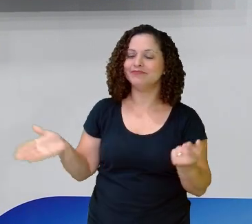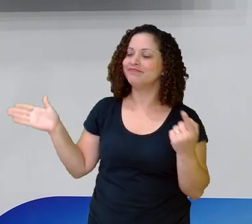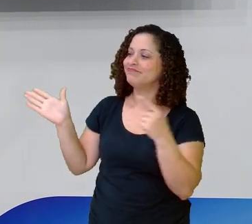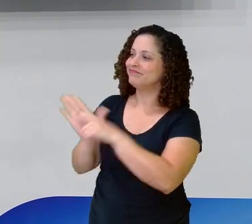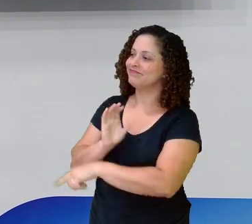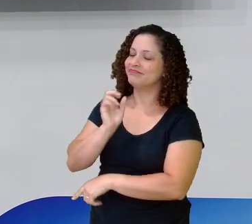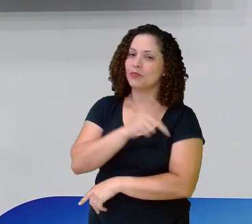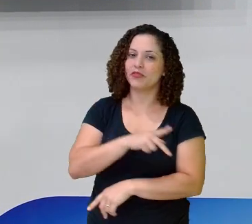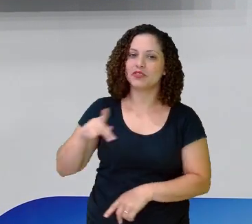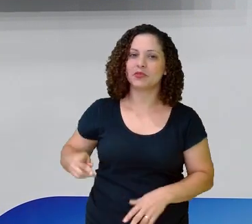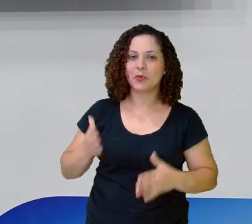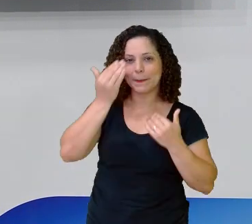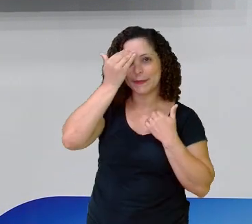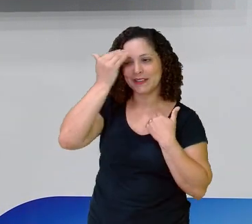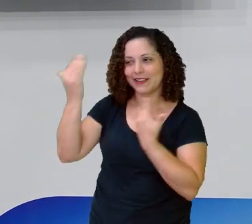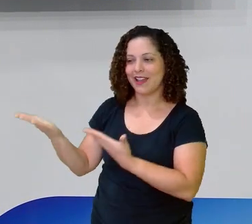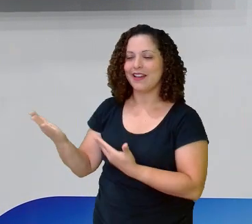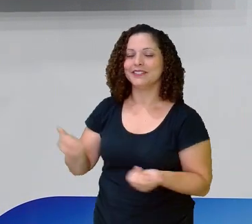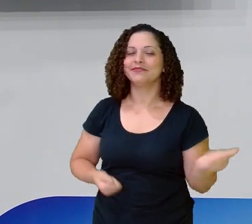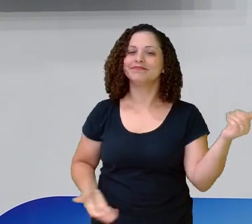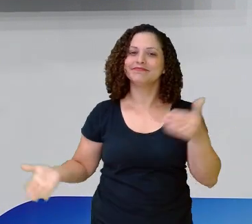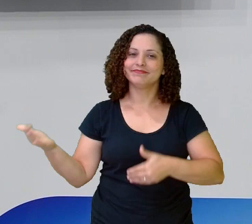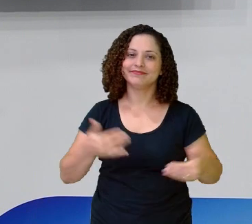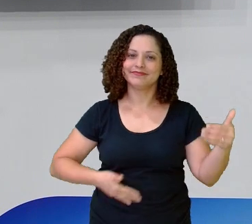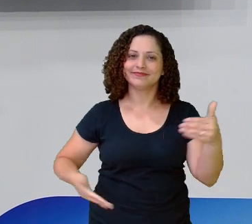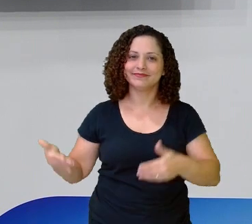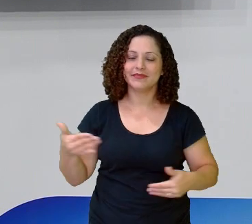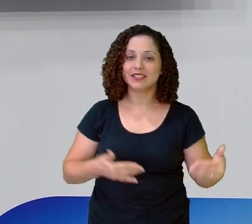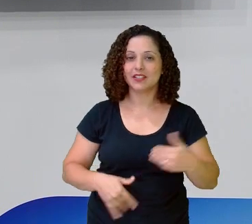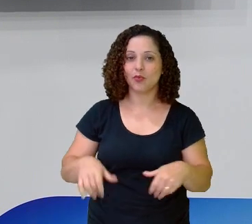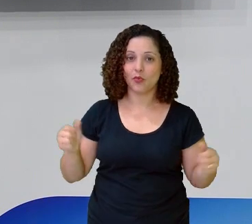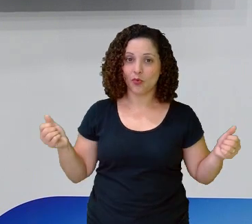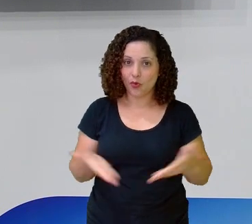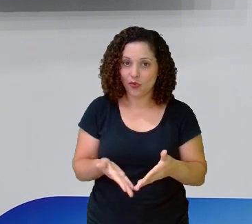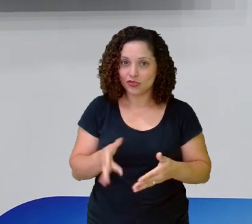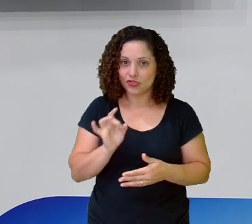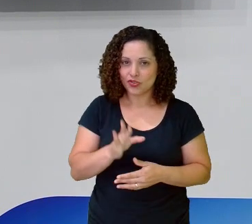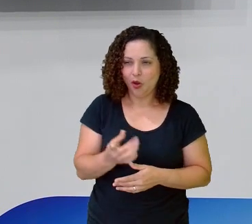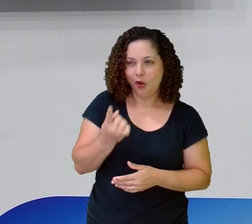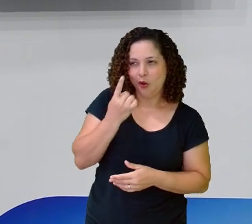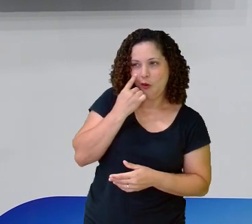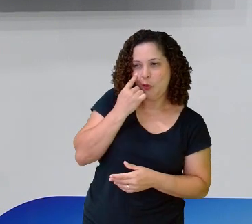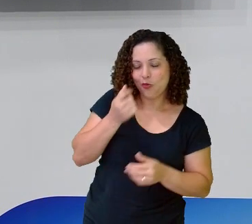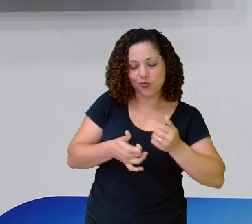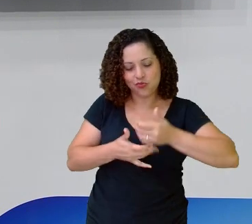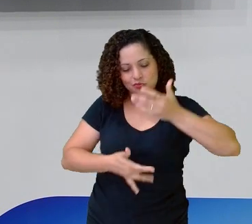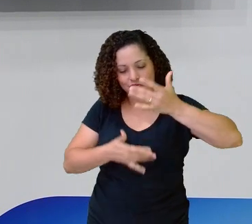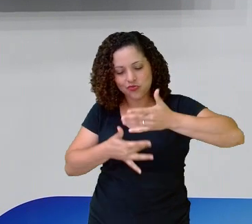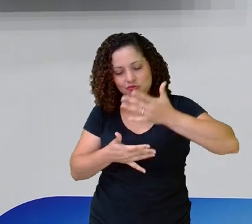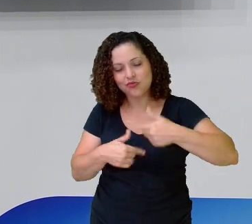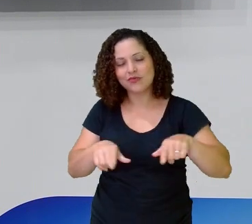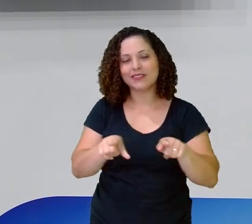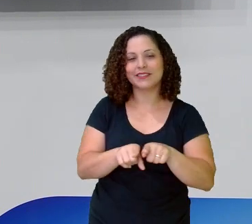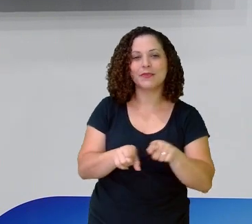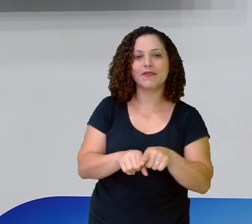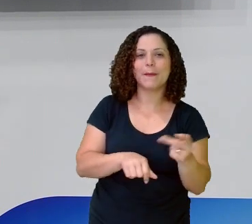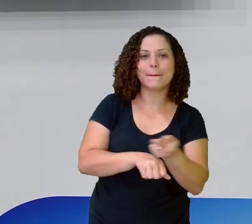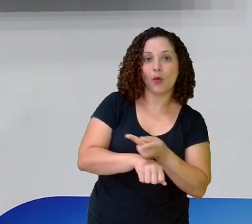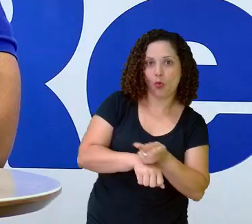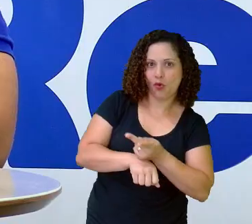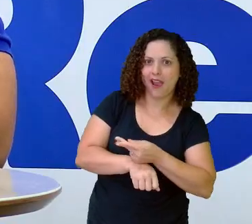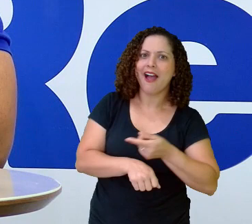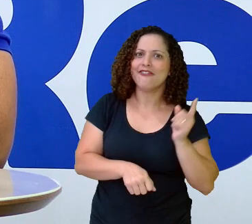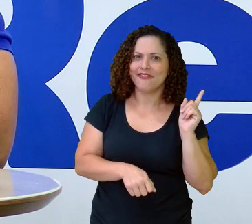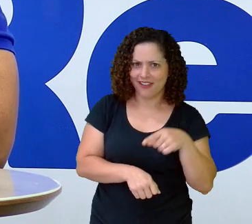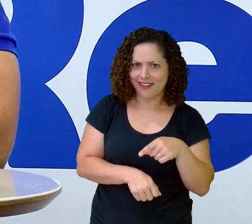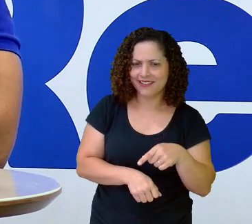Givanilson, muito obrigada pela sua presença. Estava aí só de olho na aula, né? Será? Exatamente. Vai procurar, professor, no jogo Vou, esses